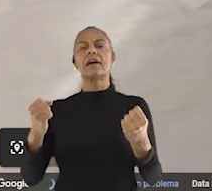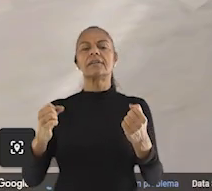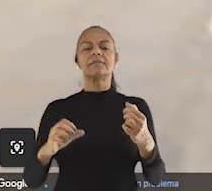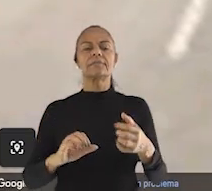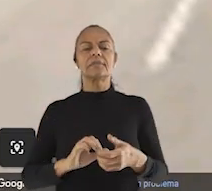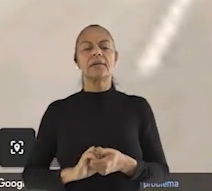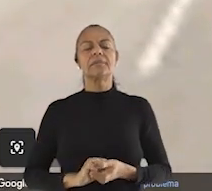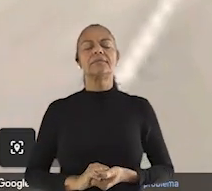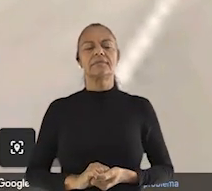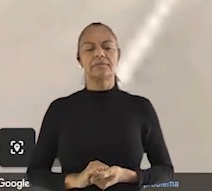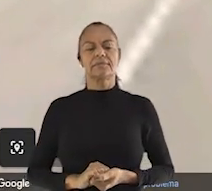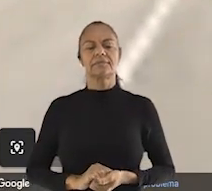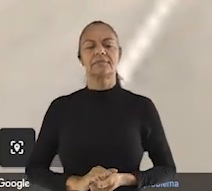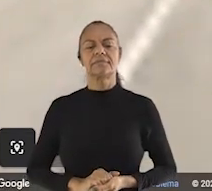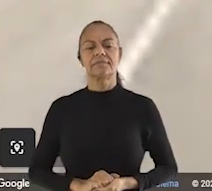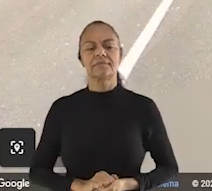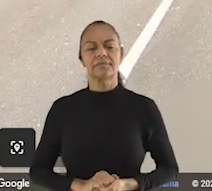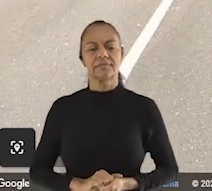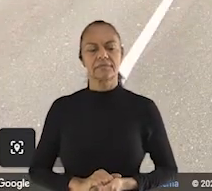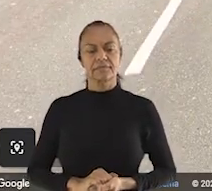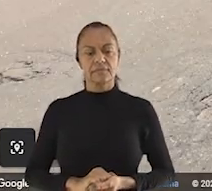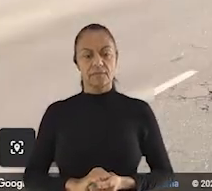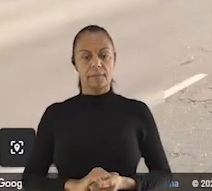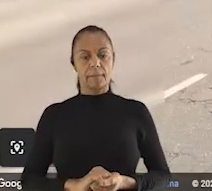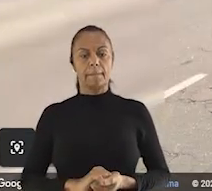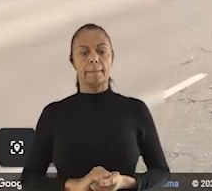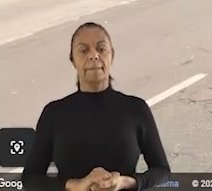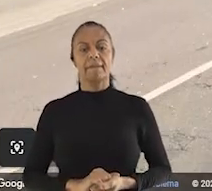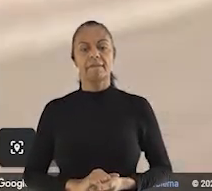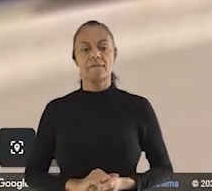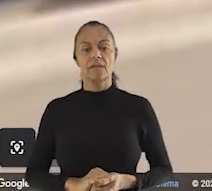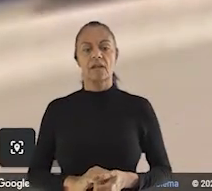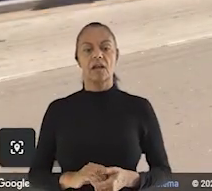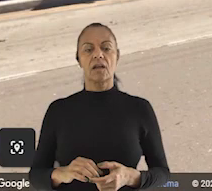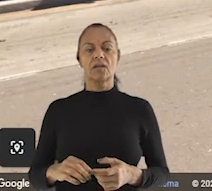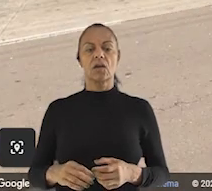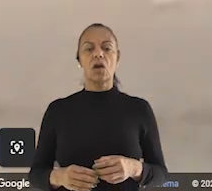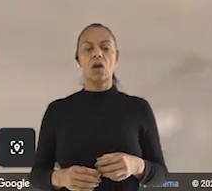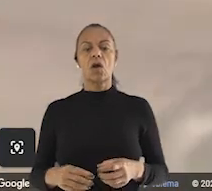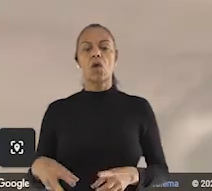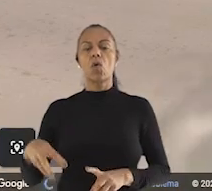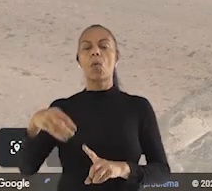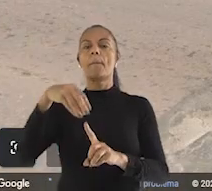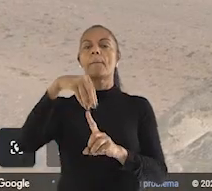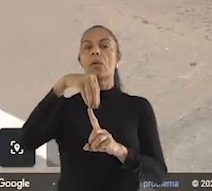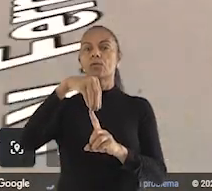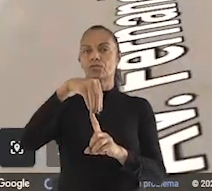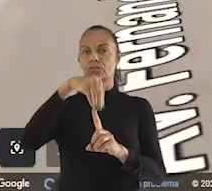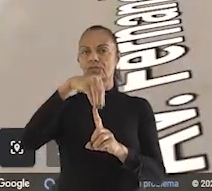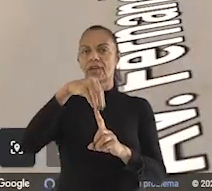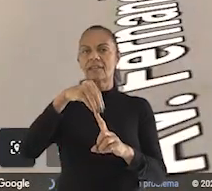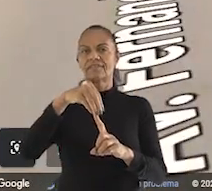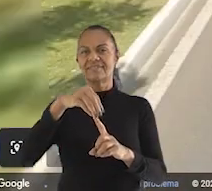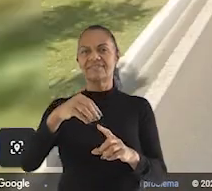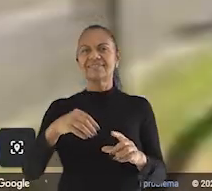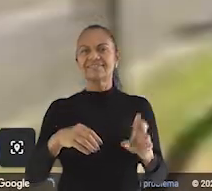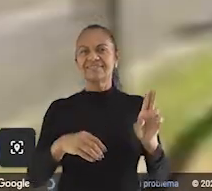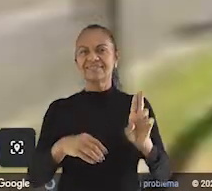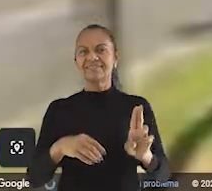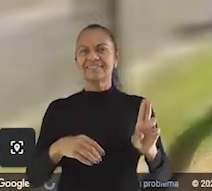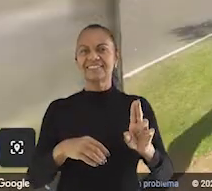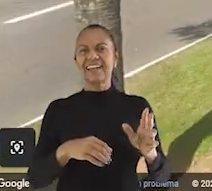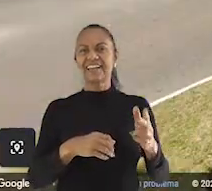como se você estivesse na rua, em um carro nessa rua. E aqui fica o ponto em frente à Universidade